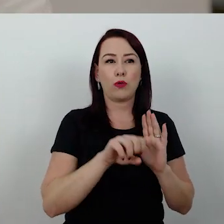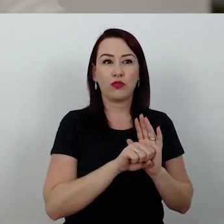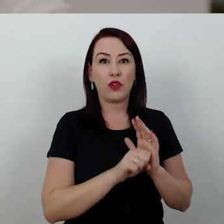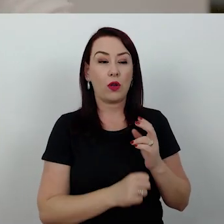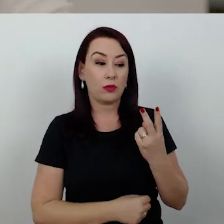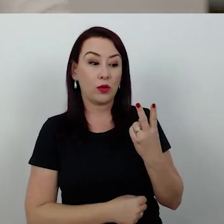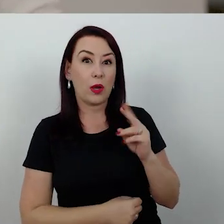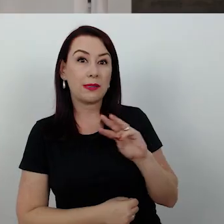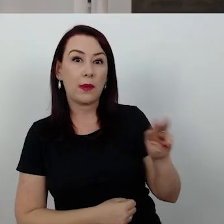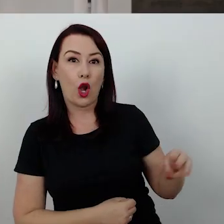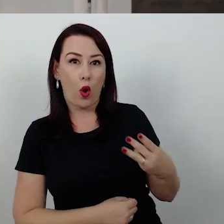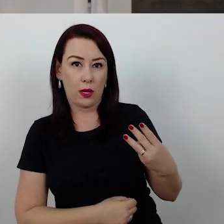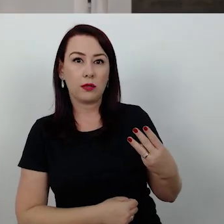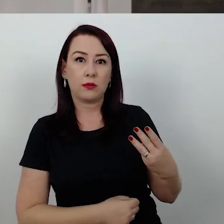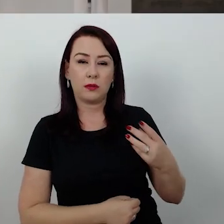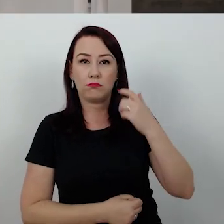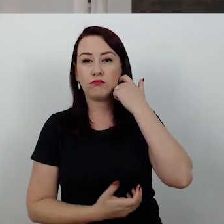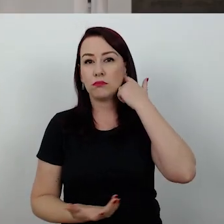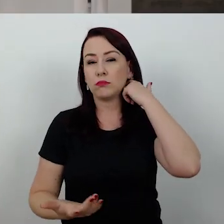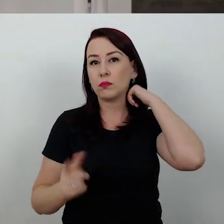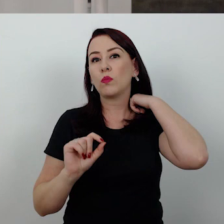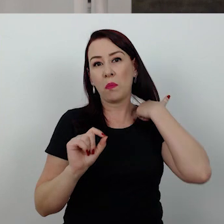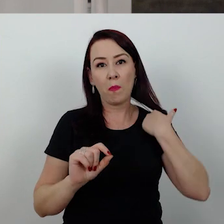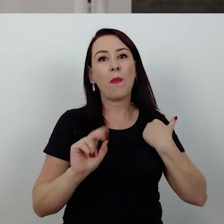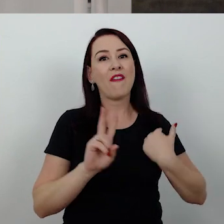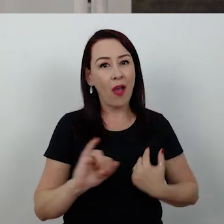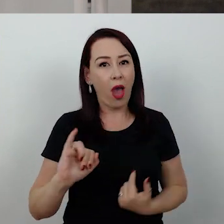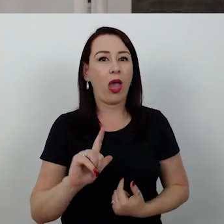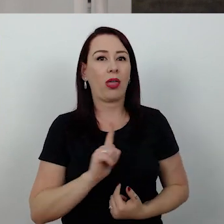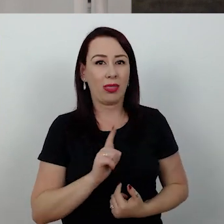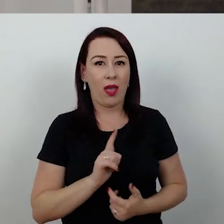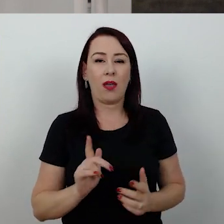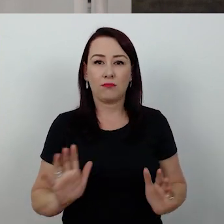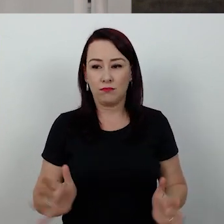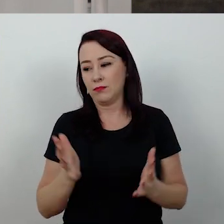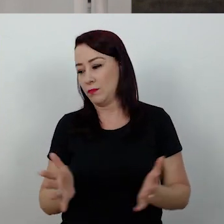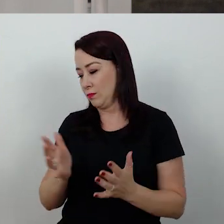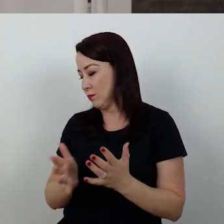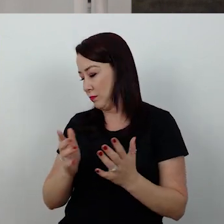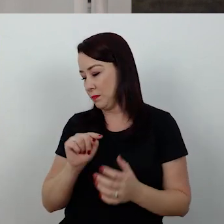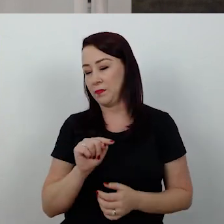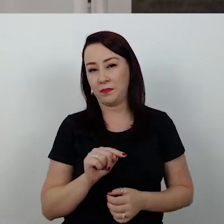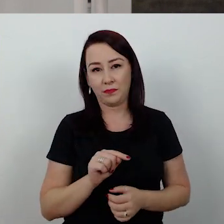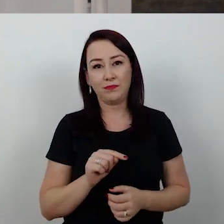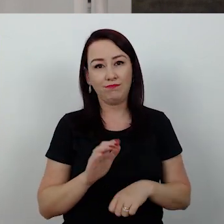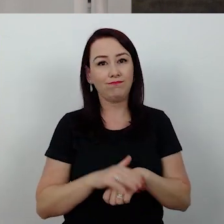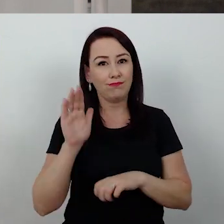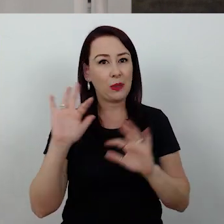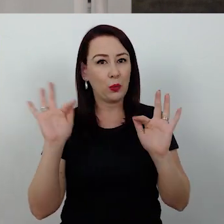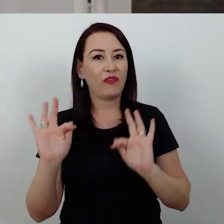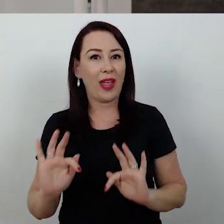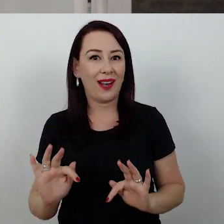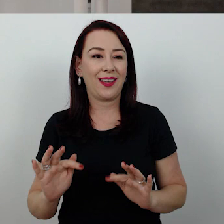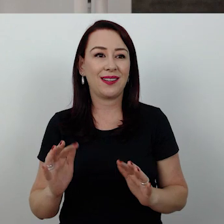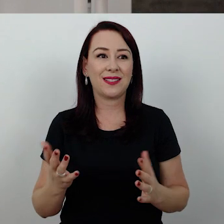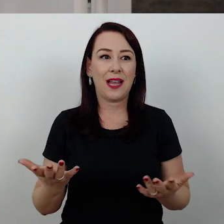quase 2 milhões. Então, a produção ela vai, né, ser bem feliz nesse sentido